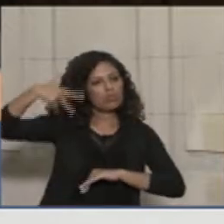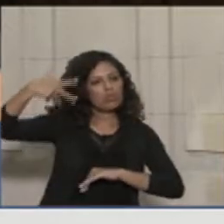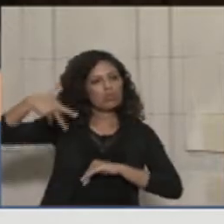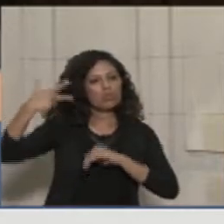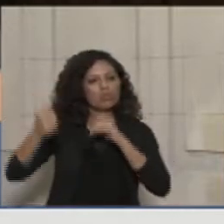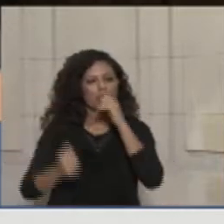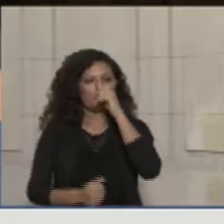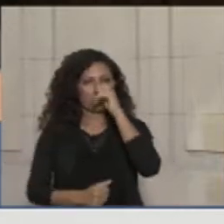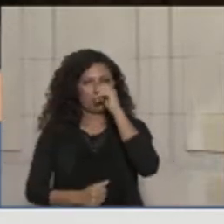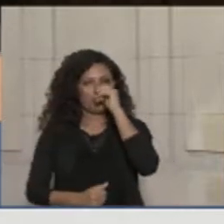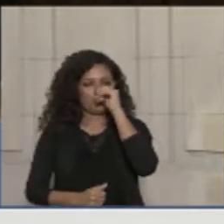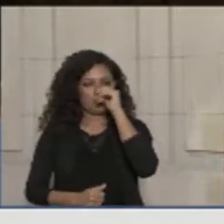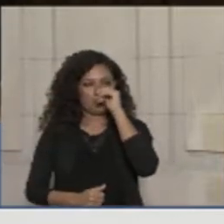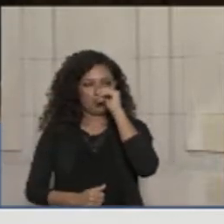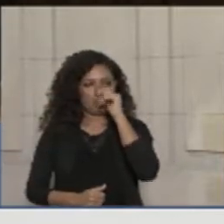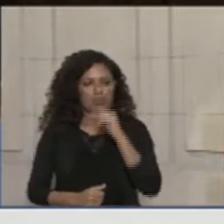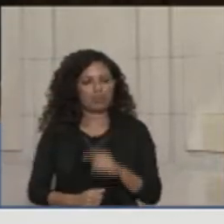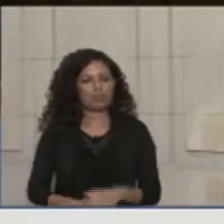porque